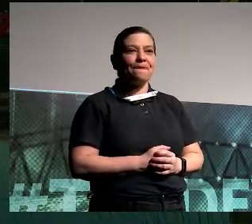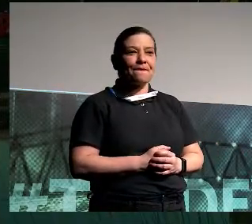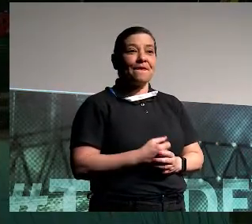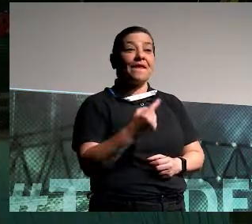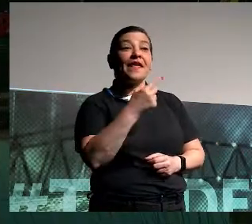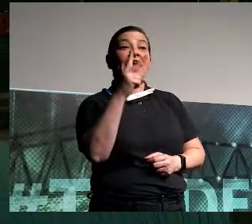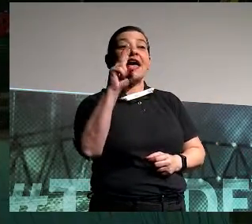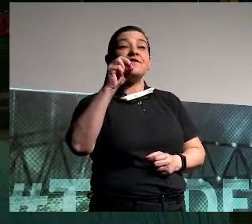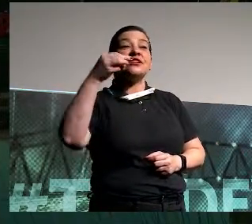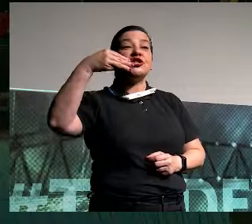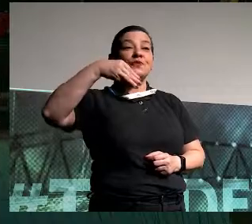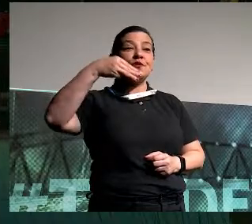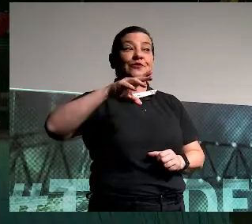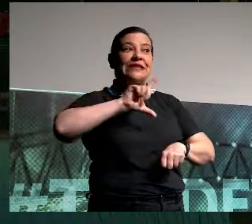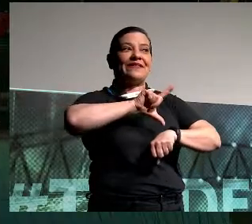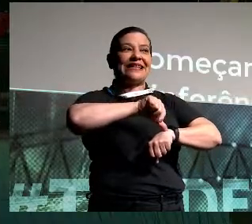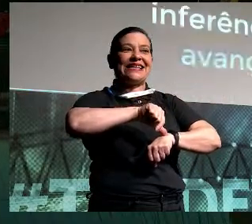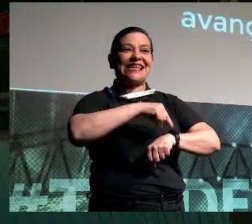ó.